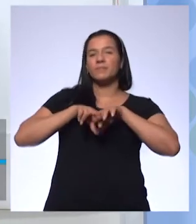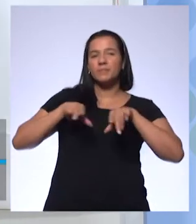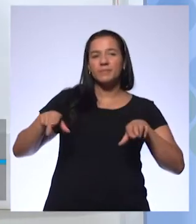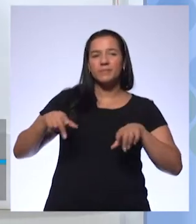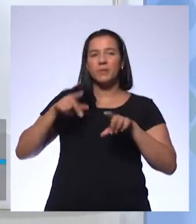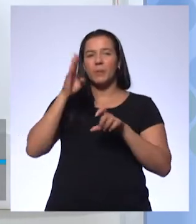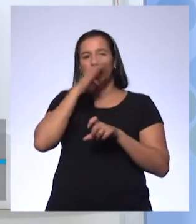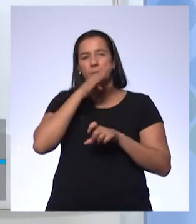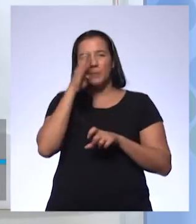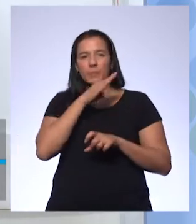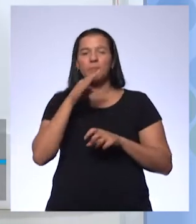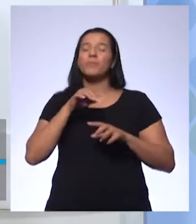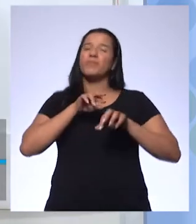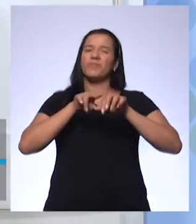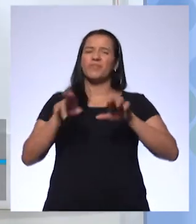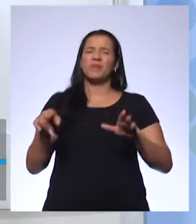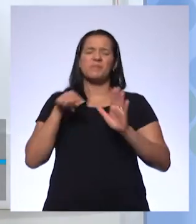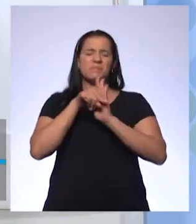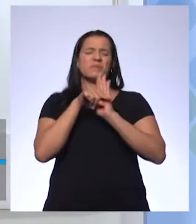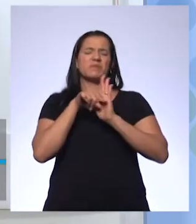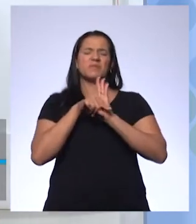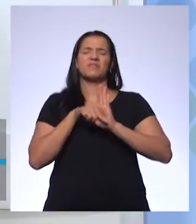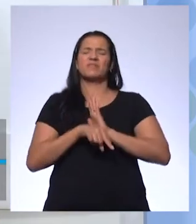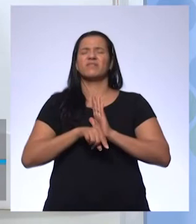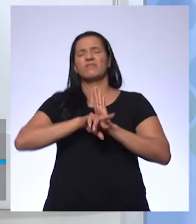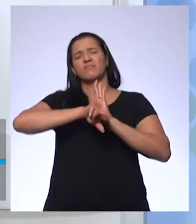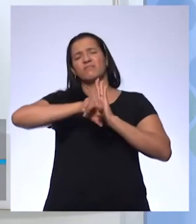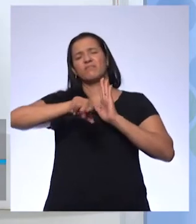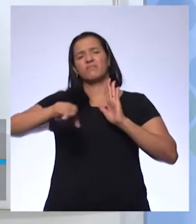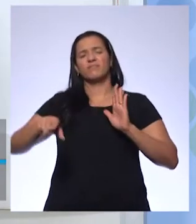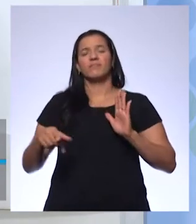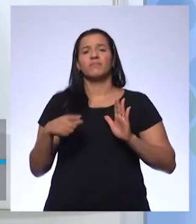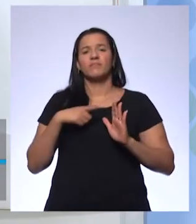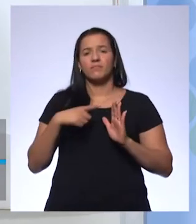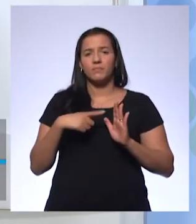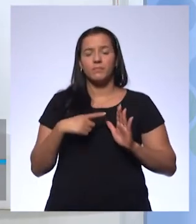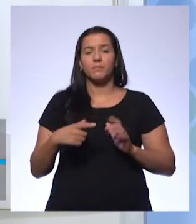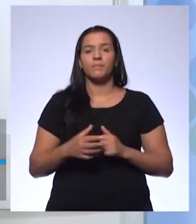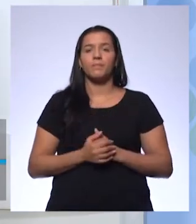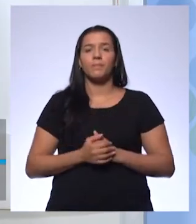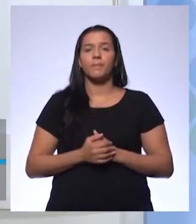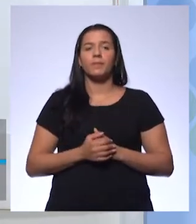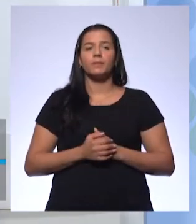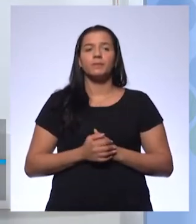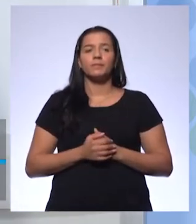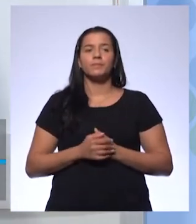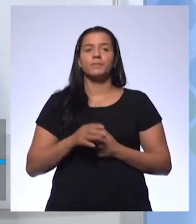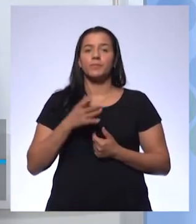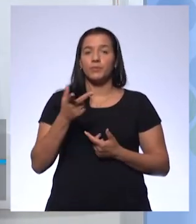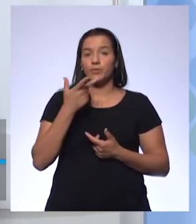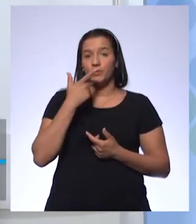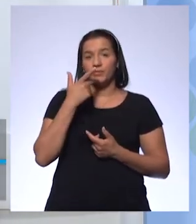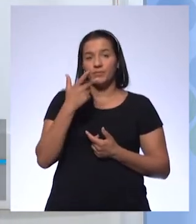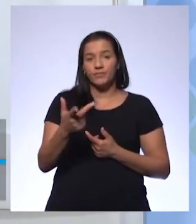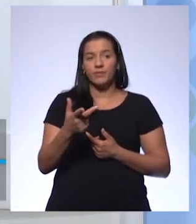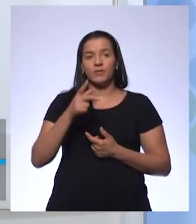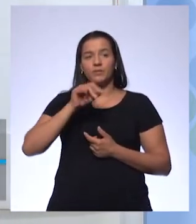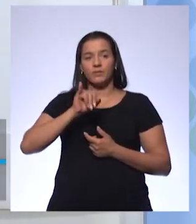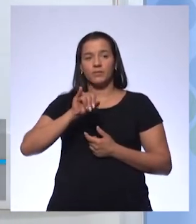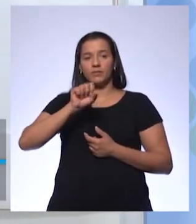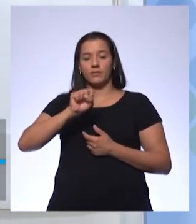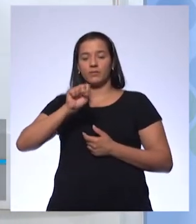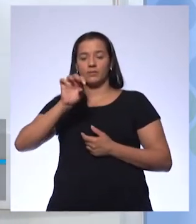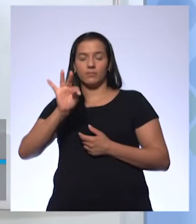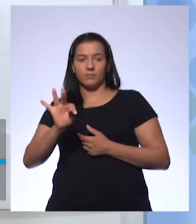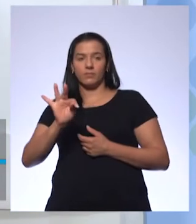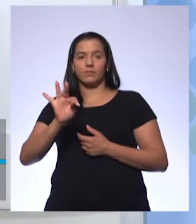aqui pouquíssimas, tá? Se você for pesquisar, o campo é vasto, tal. Existem muitas. Então, quando eu falo de IST,